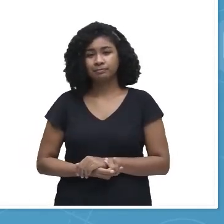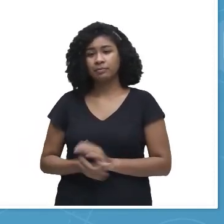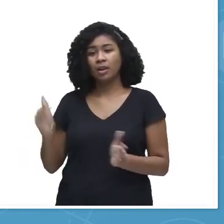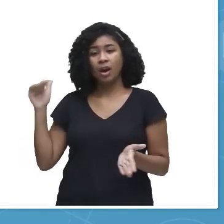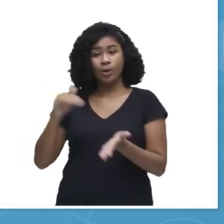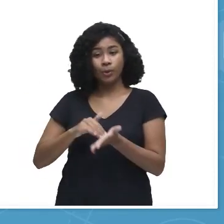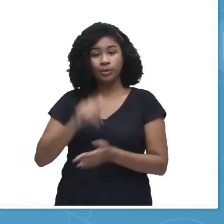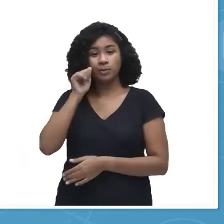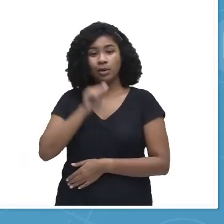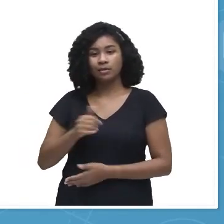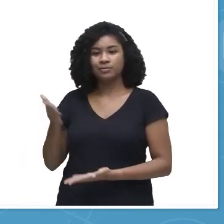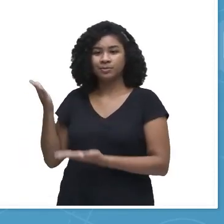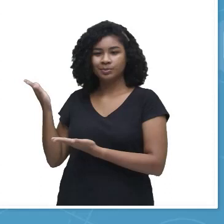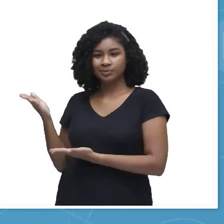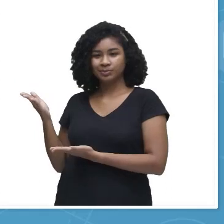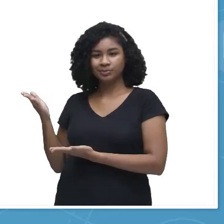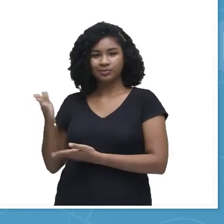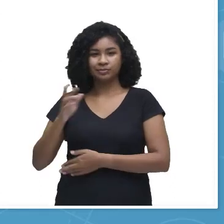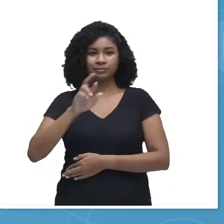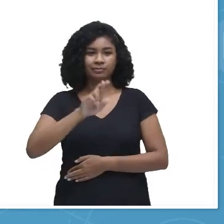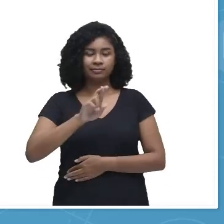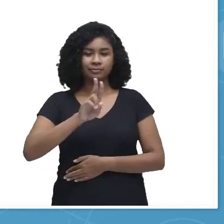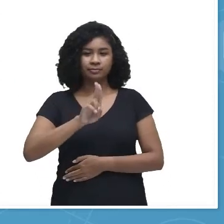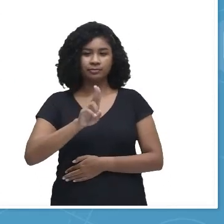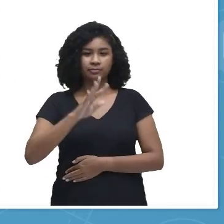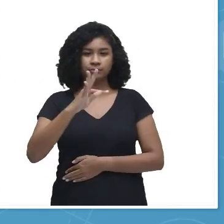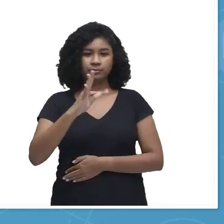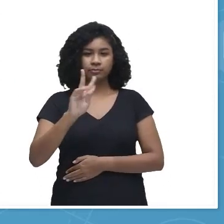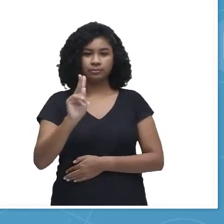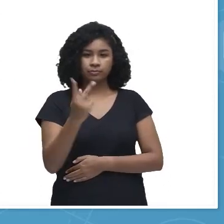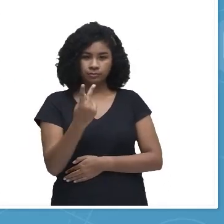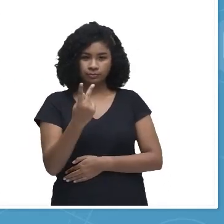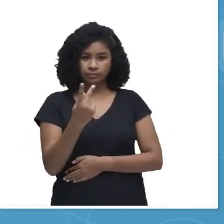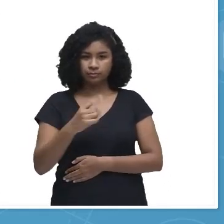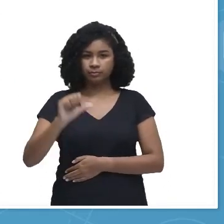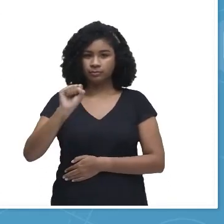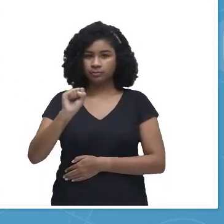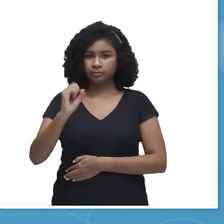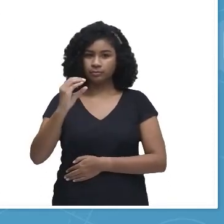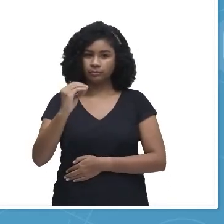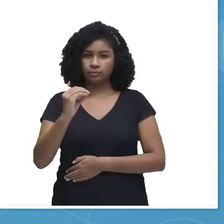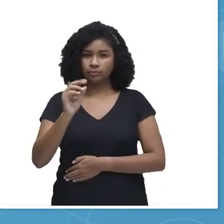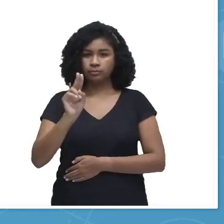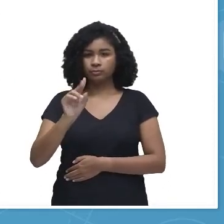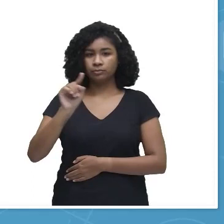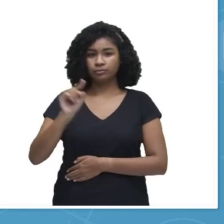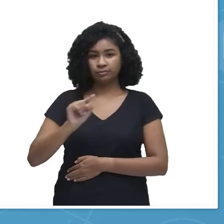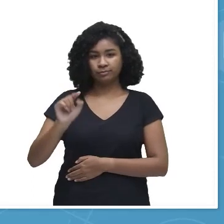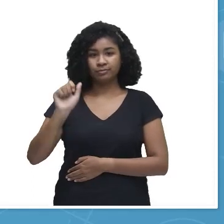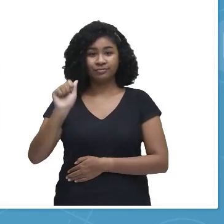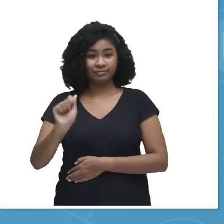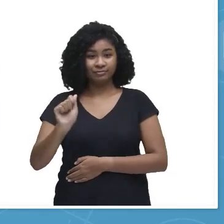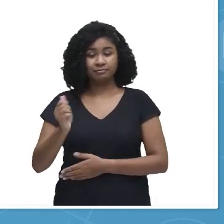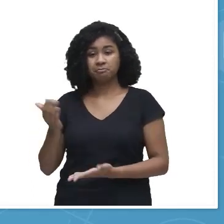última representante foi a atriz Ruth Souza. Ruth Pinto de Souza foi